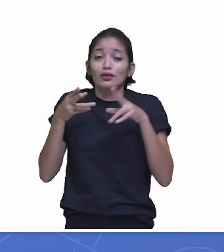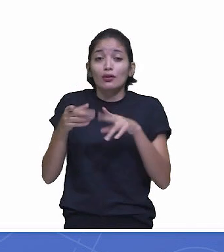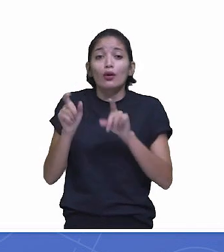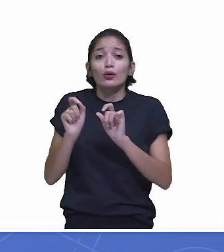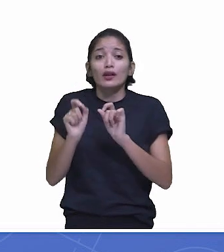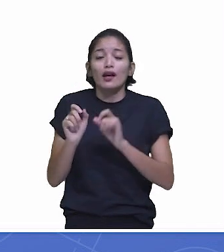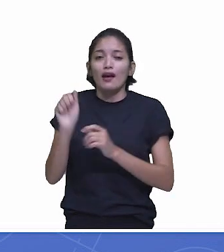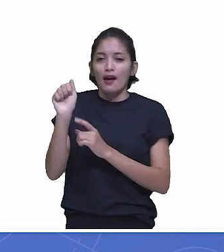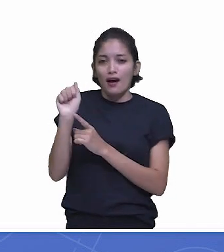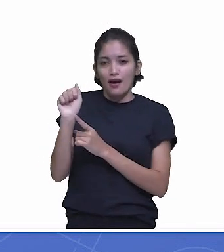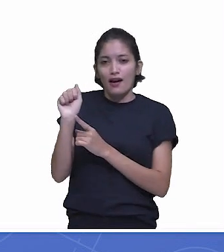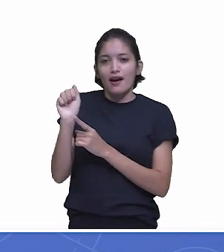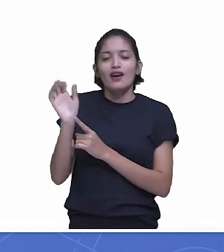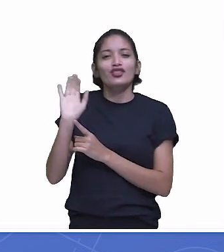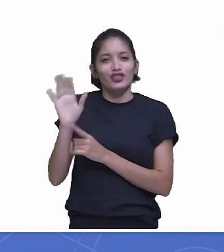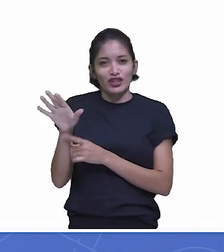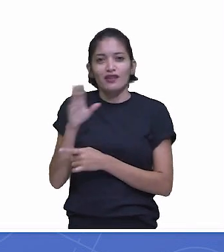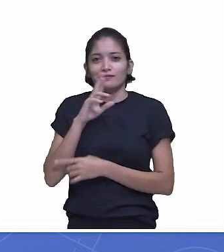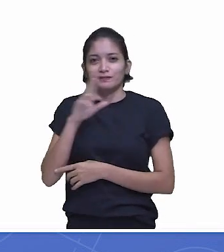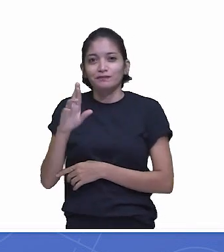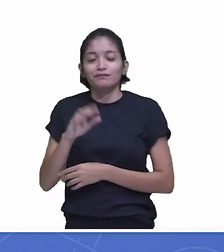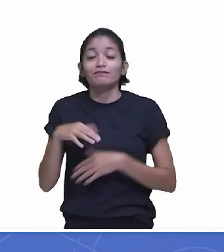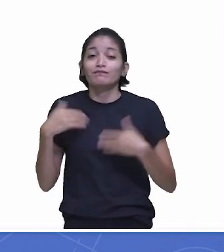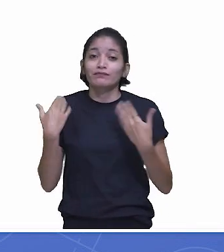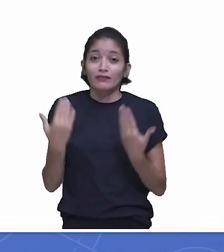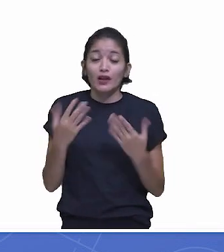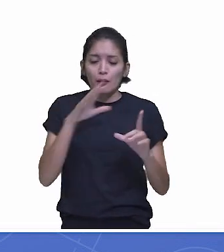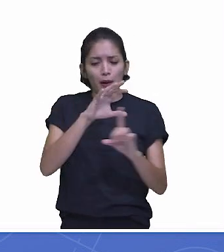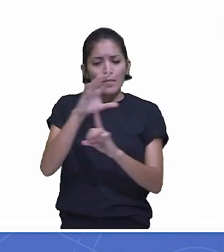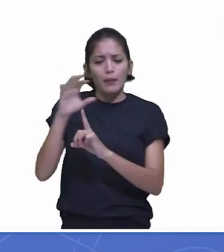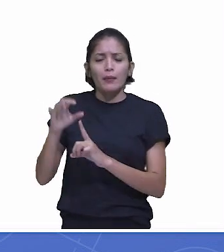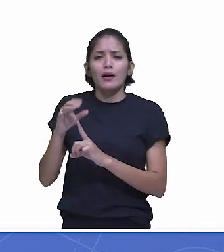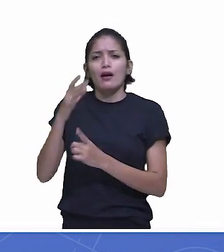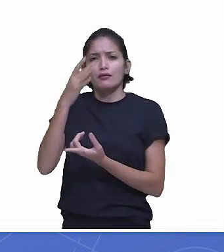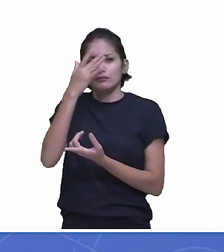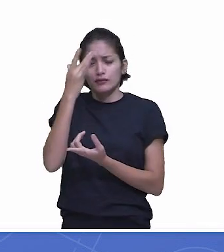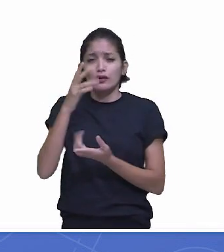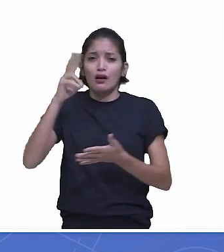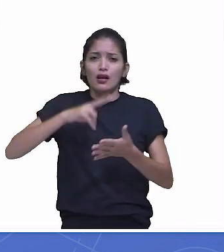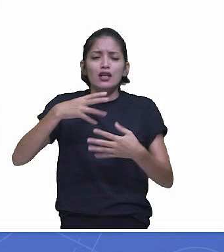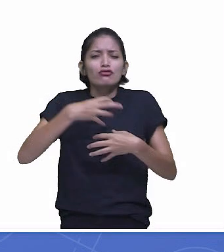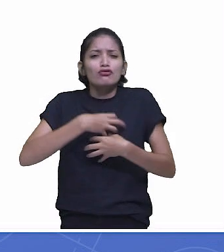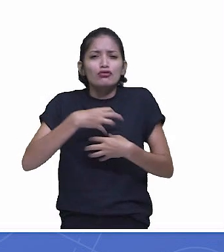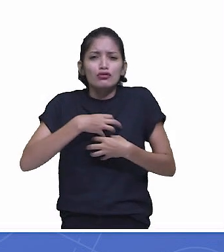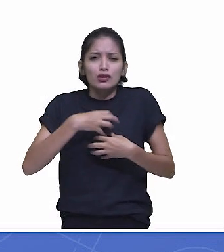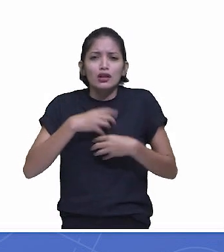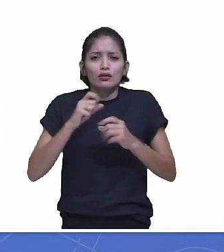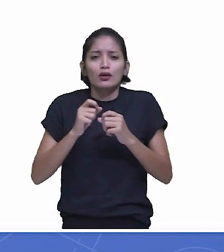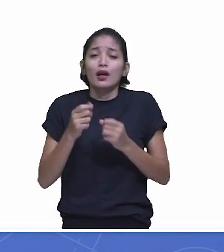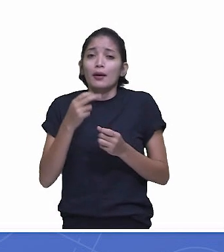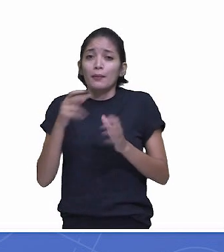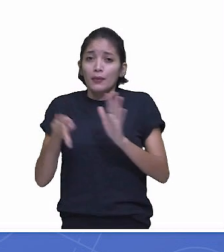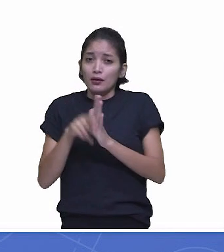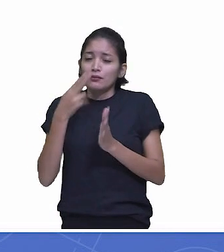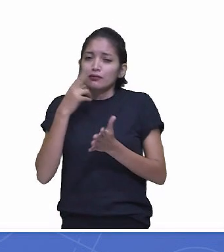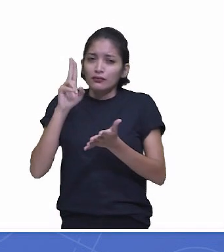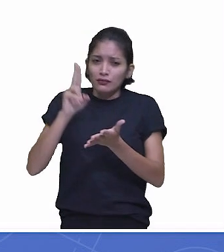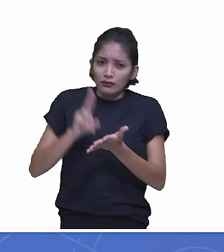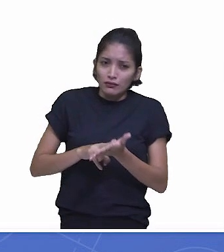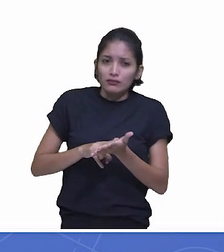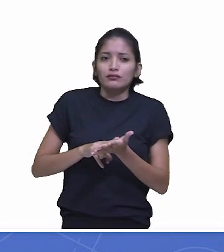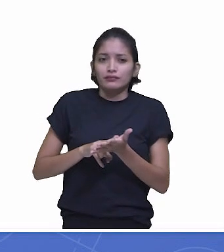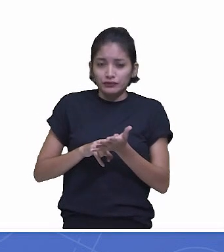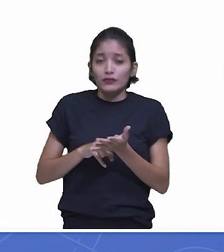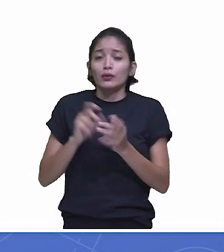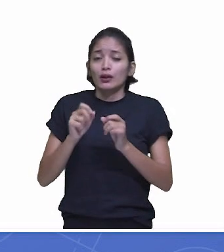letra A, como vocês afirmaram. Então, influenciar o leitor em relação aos sentimentos provocados por uma carta de amor por meio de